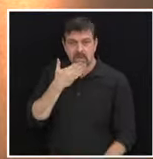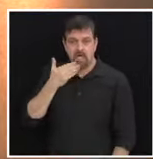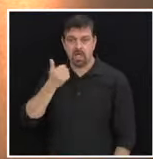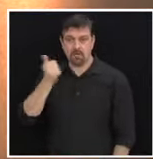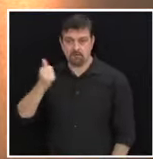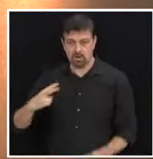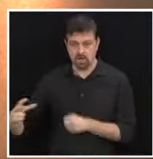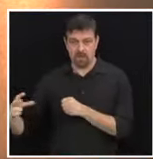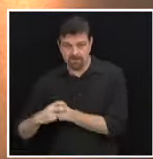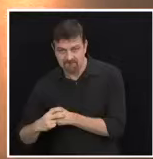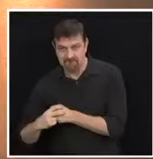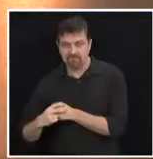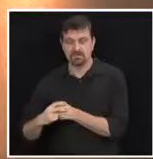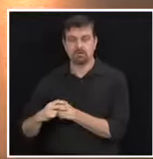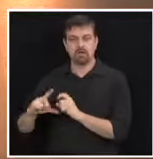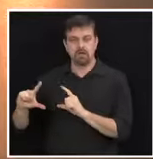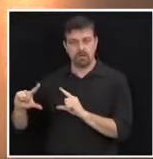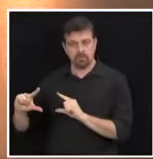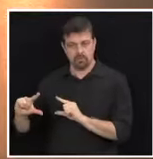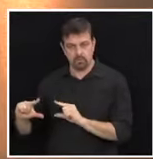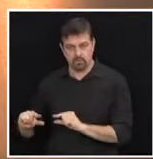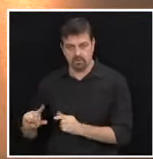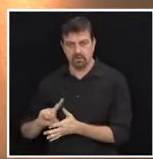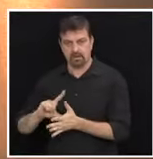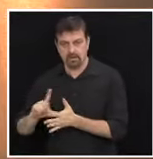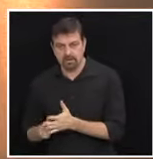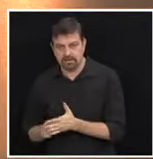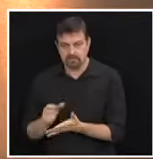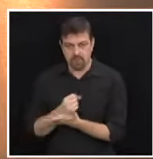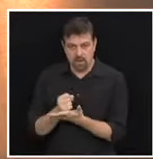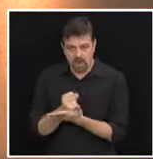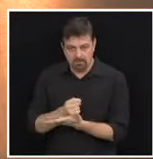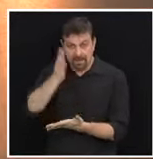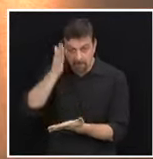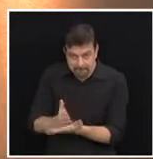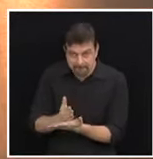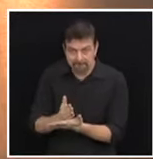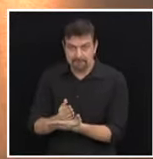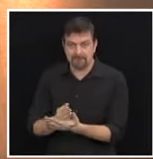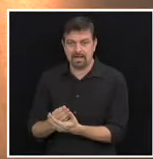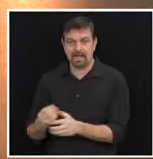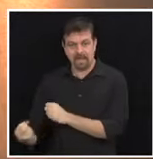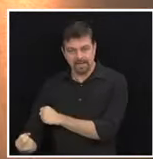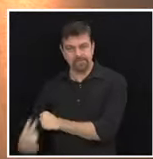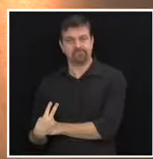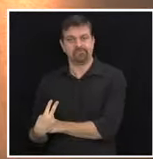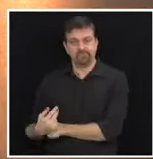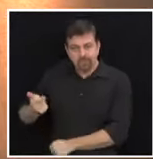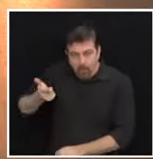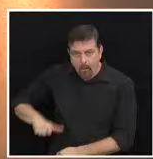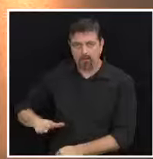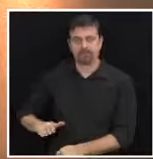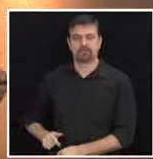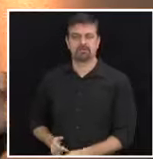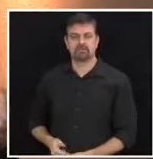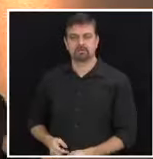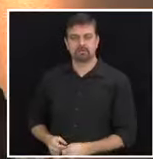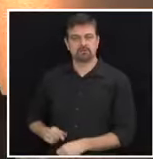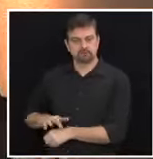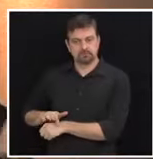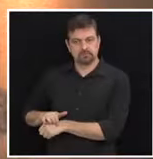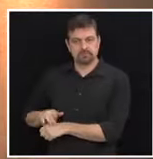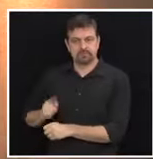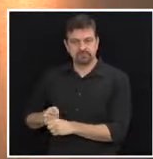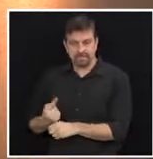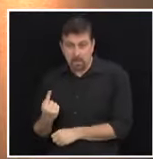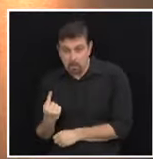a carga. Quando tira e você faz o exame, ele retorna e você não respondeu ao tratamento porque ficou um bichinho